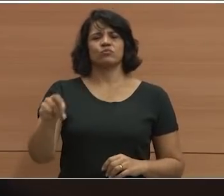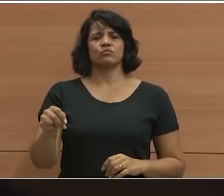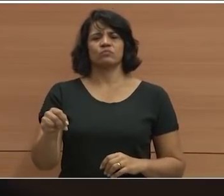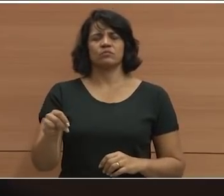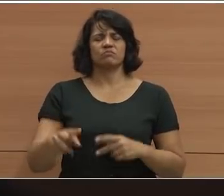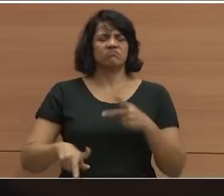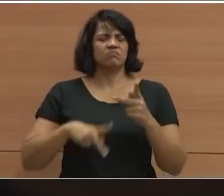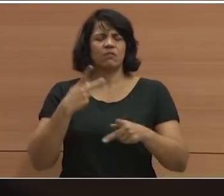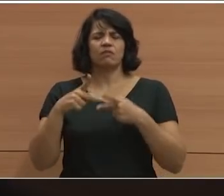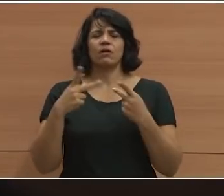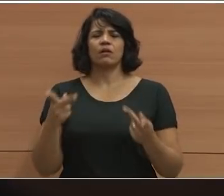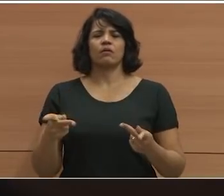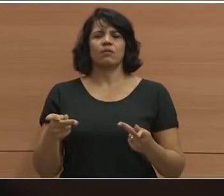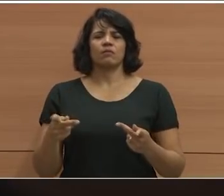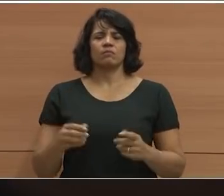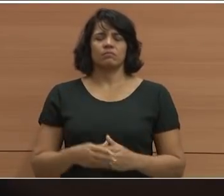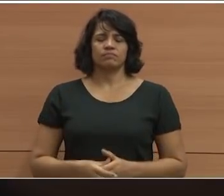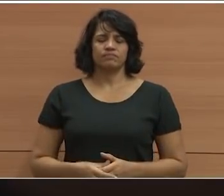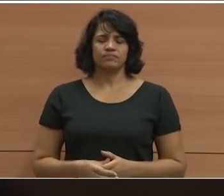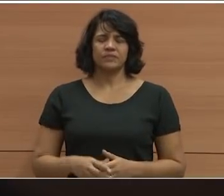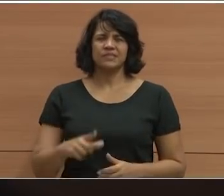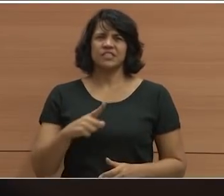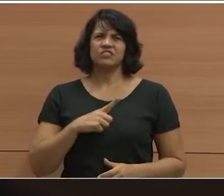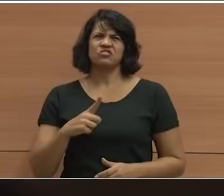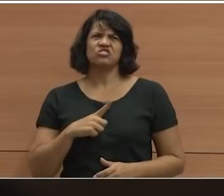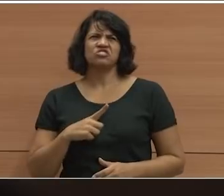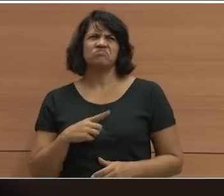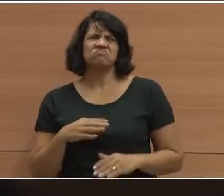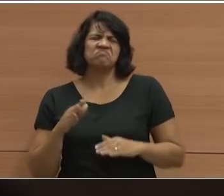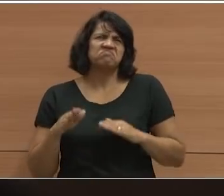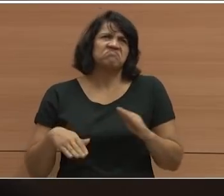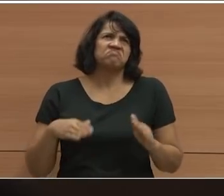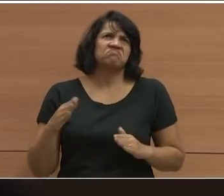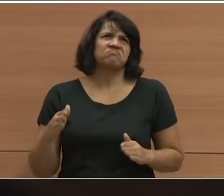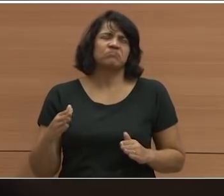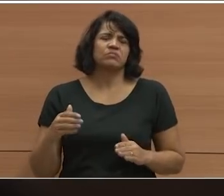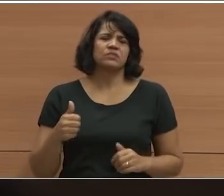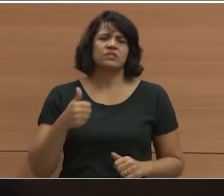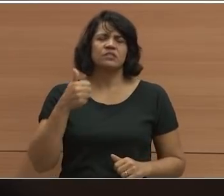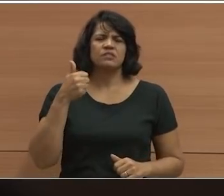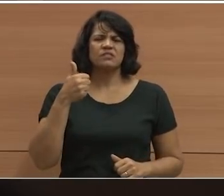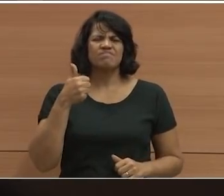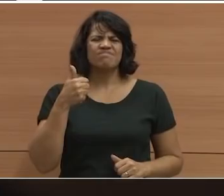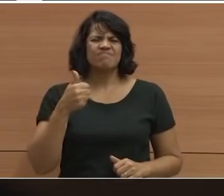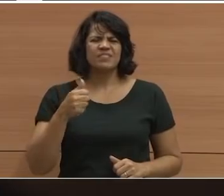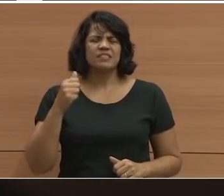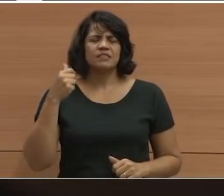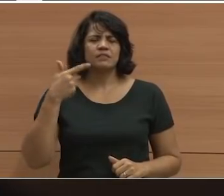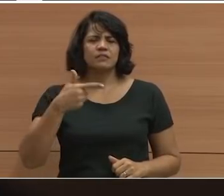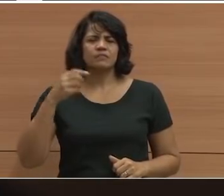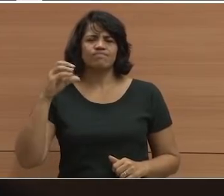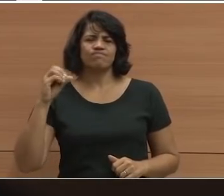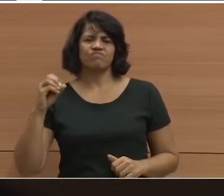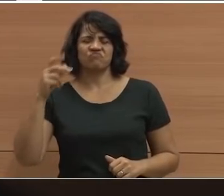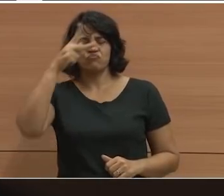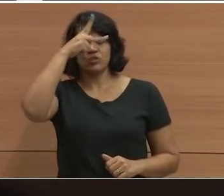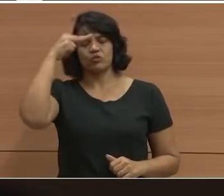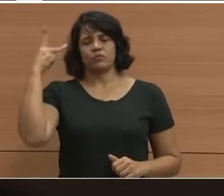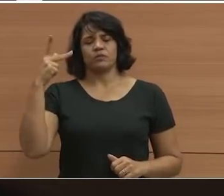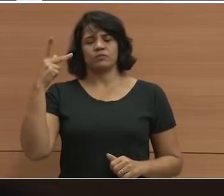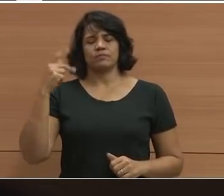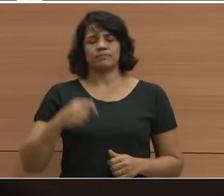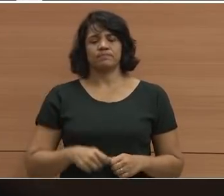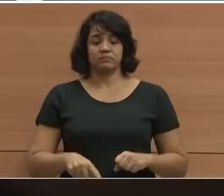Ora, compunha-se a assembleia de uns 120 pessoas, e disse: irmãos, convinha que